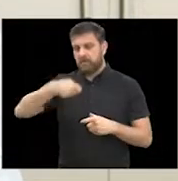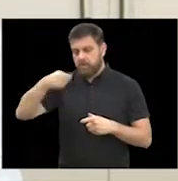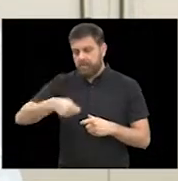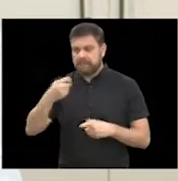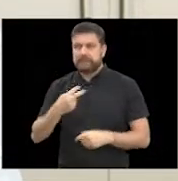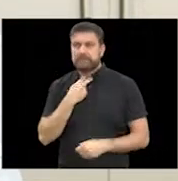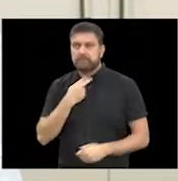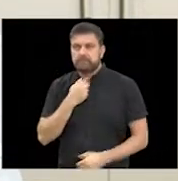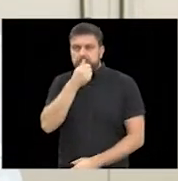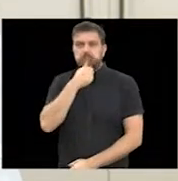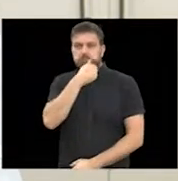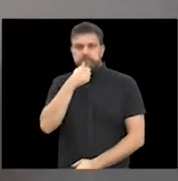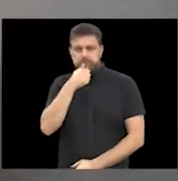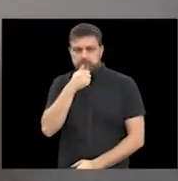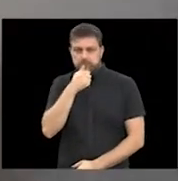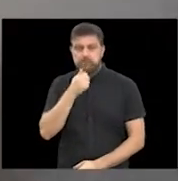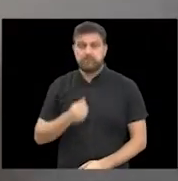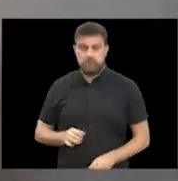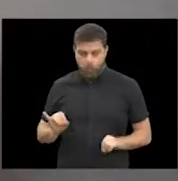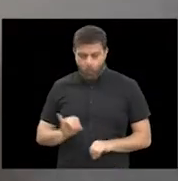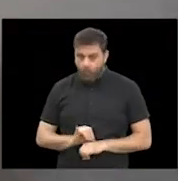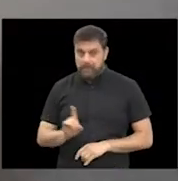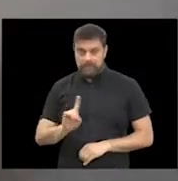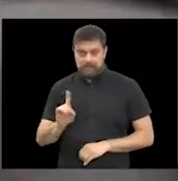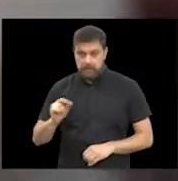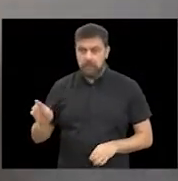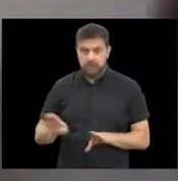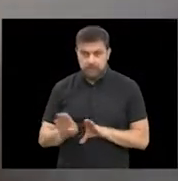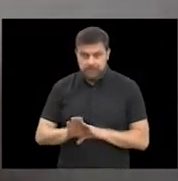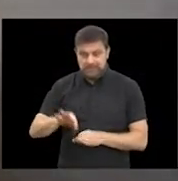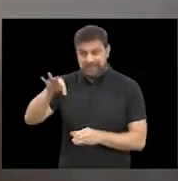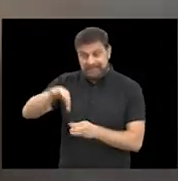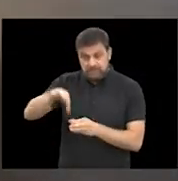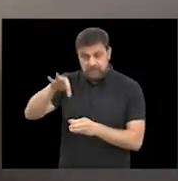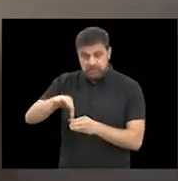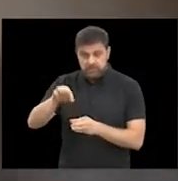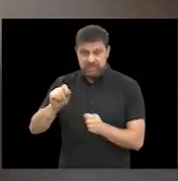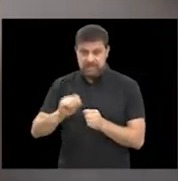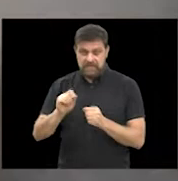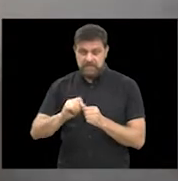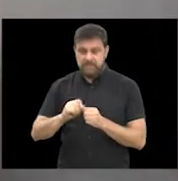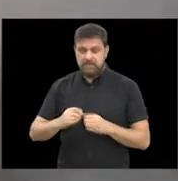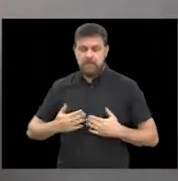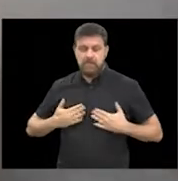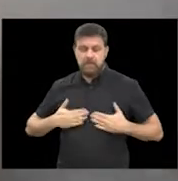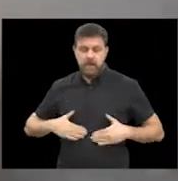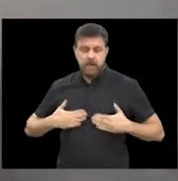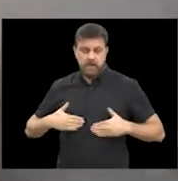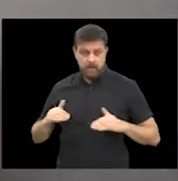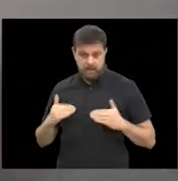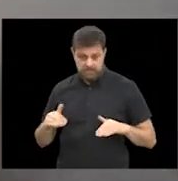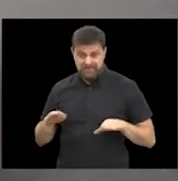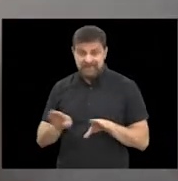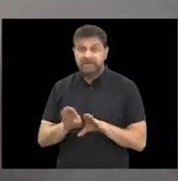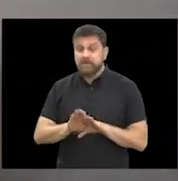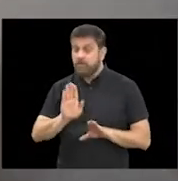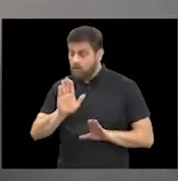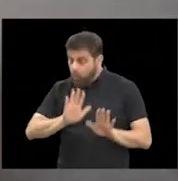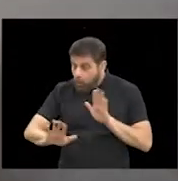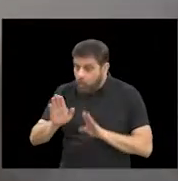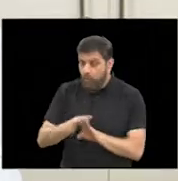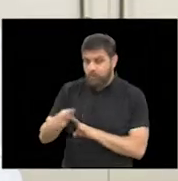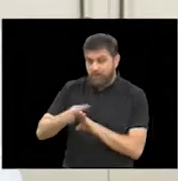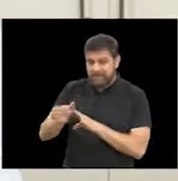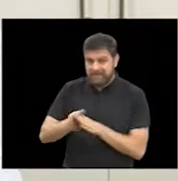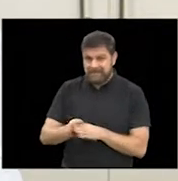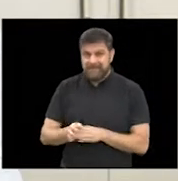horas sem se alimentar também ajuda muito. Existem chás que ajudam a acalmar e existem chás que pioram, né? A cafeína presente em